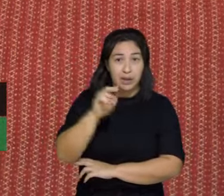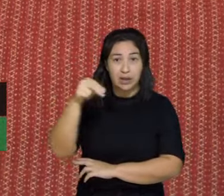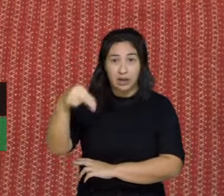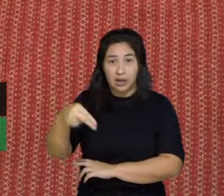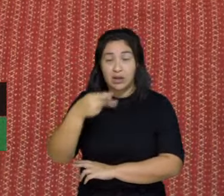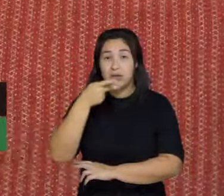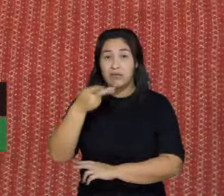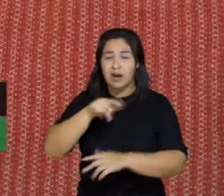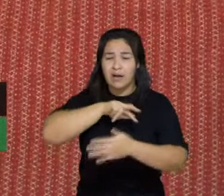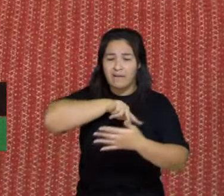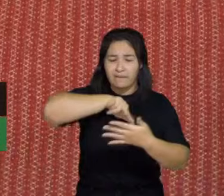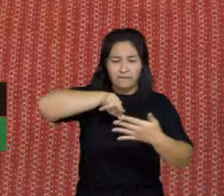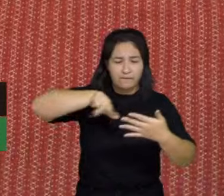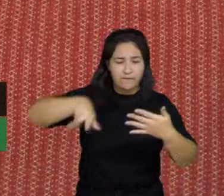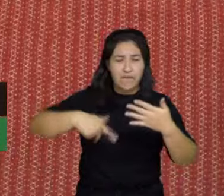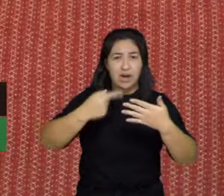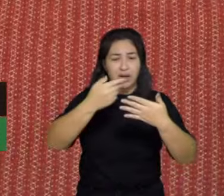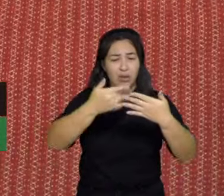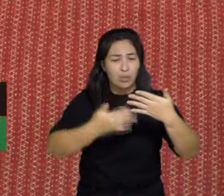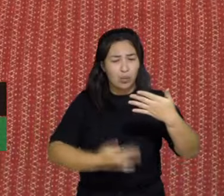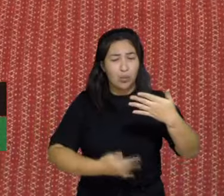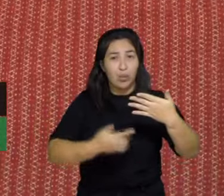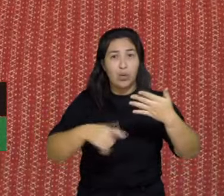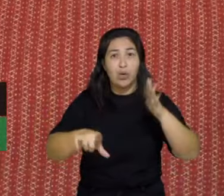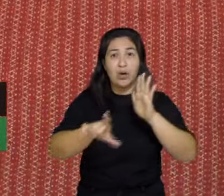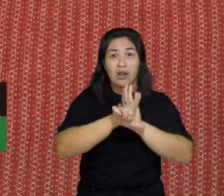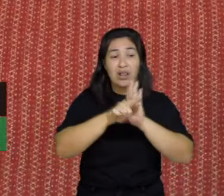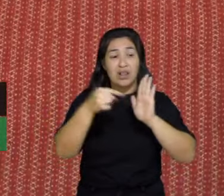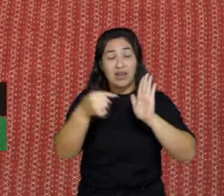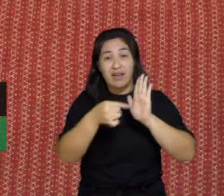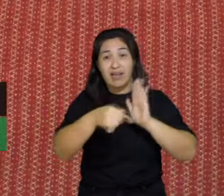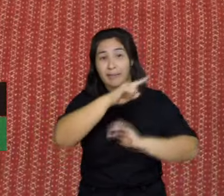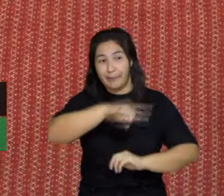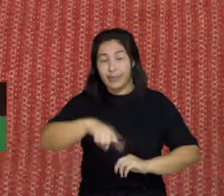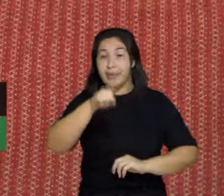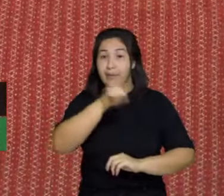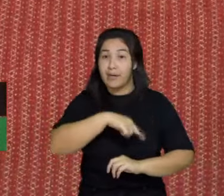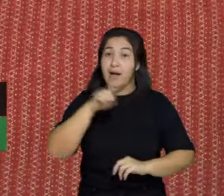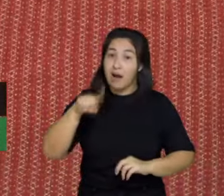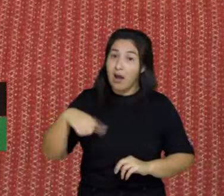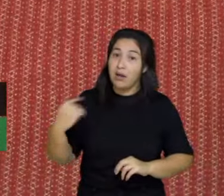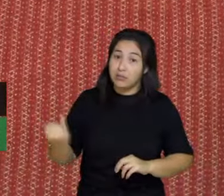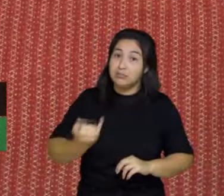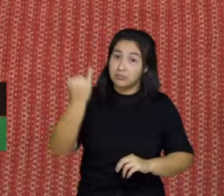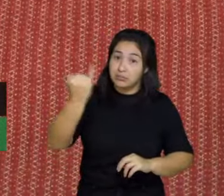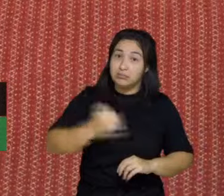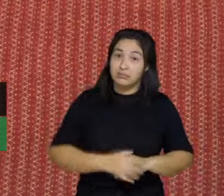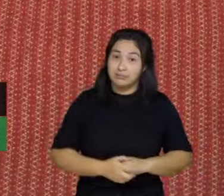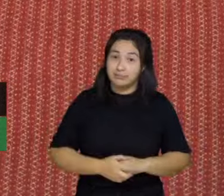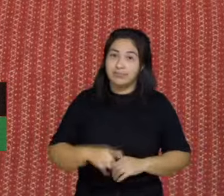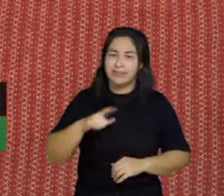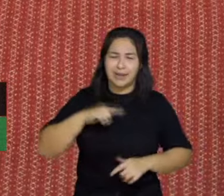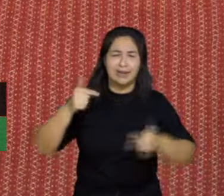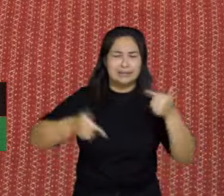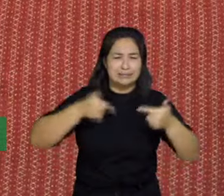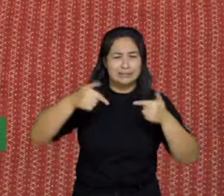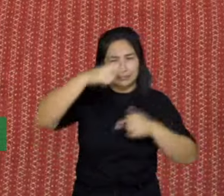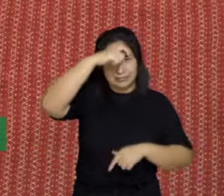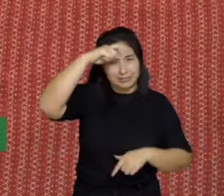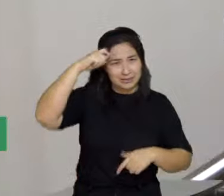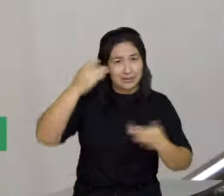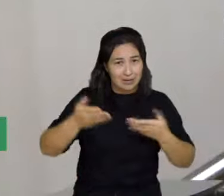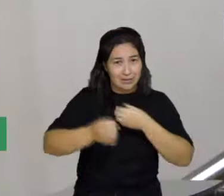inúmeras leis que já engessam, né? Então, acho que é uma contribuição importante e vamos ter bastante trabalho esse ano. Parabéns. Muito